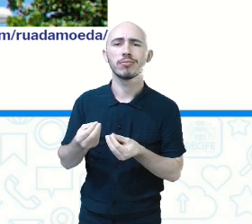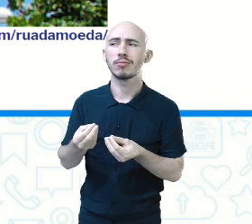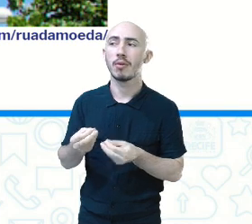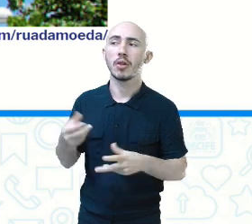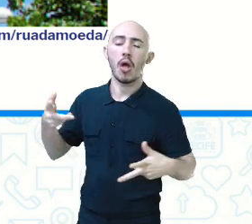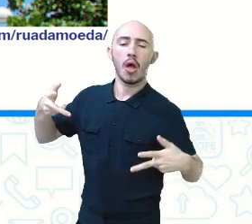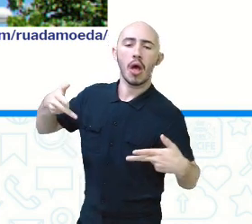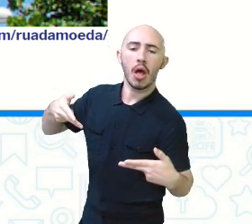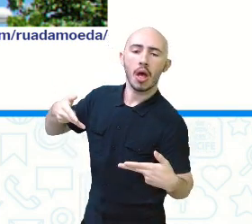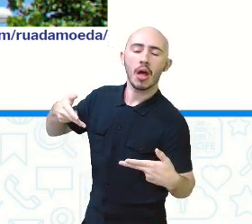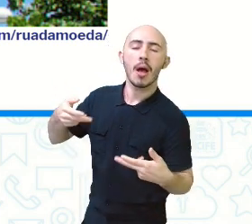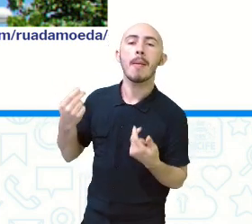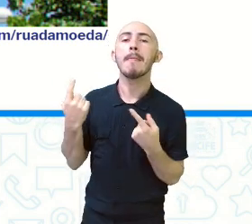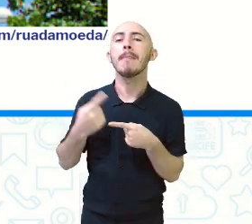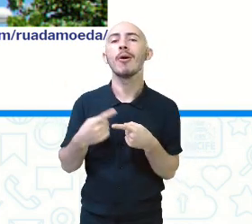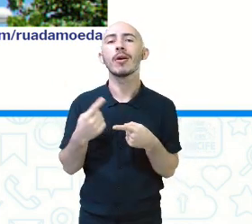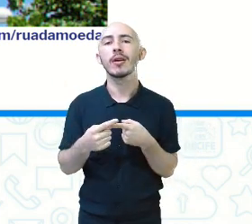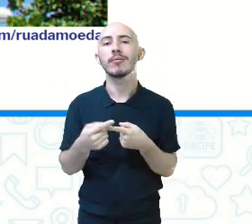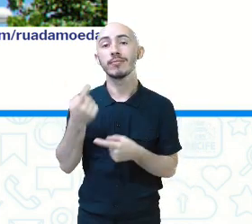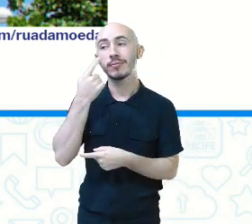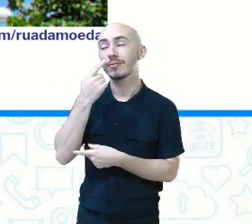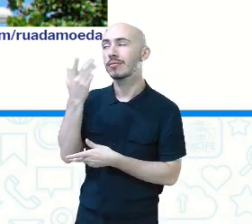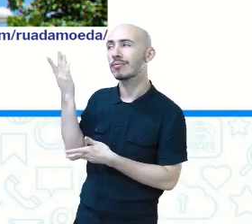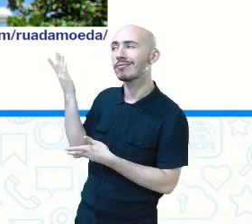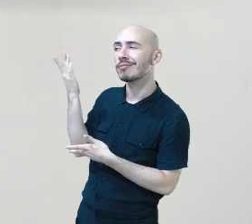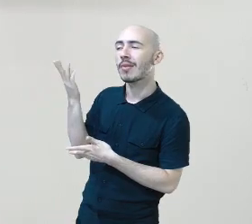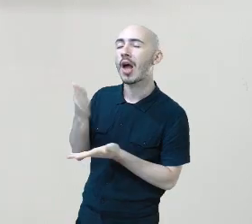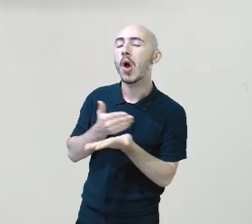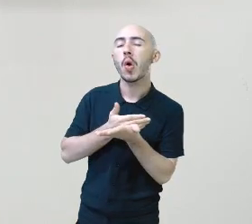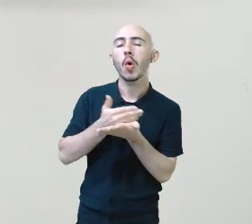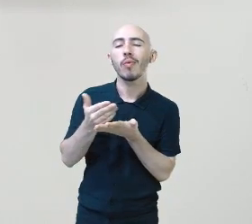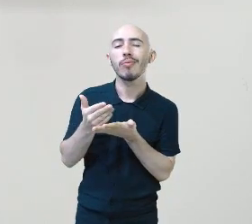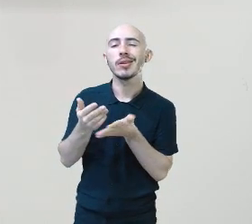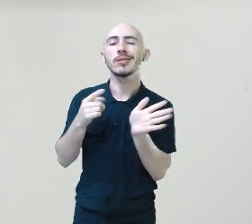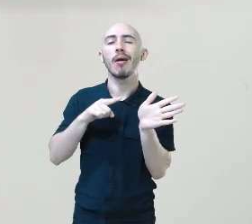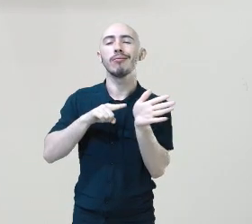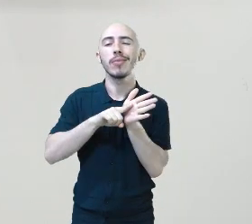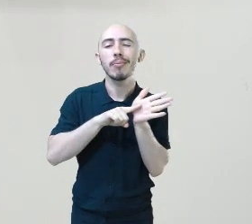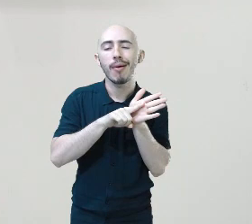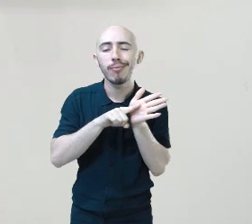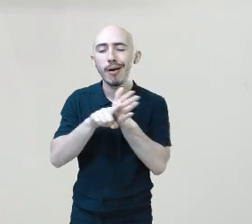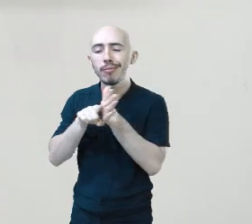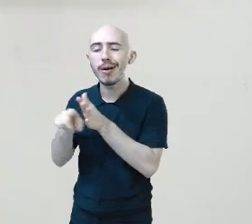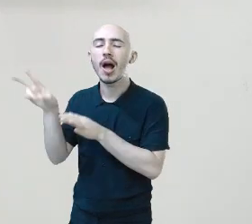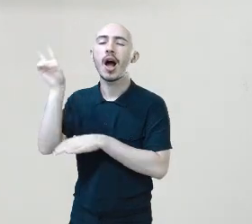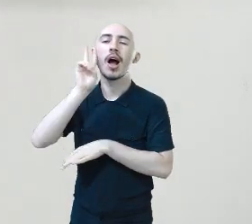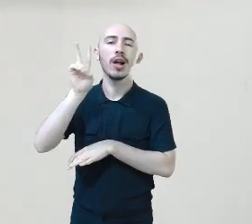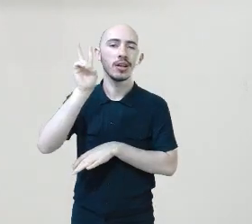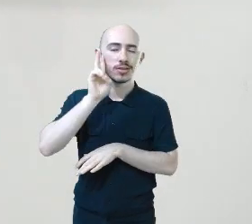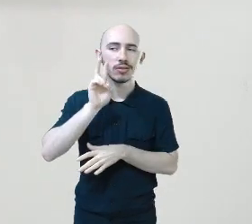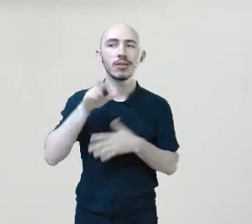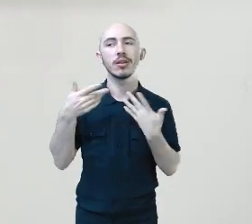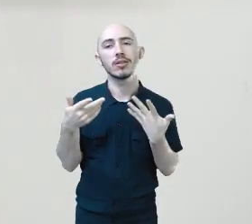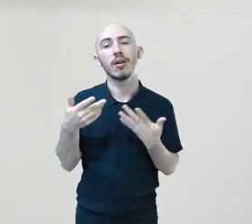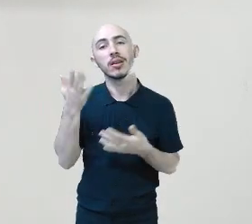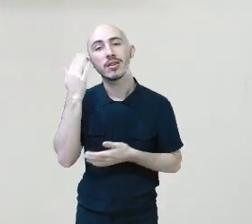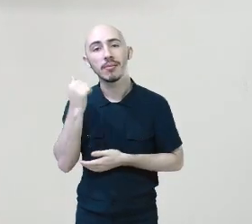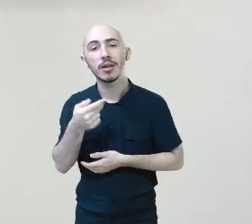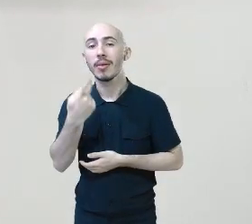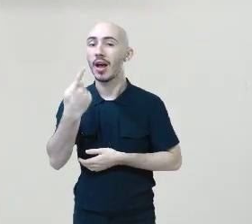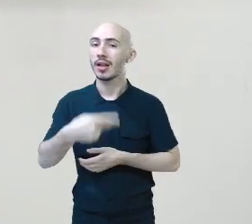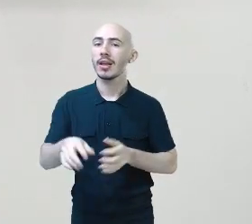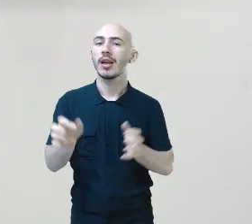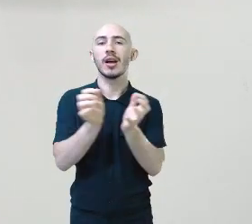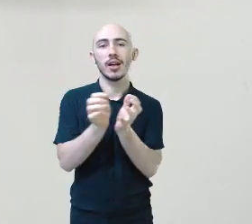dessa pessoa que está aí? Aí você vai começar a buscar, pesquisar a história. Sabemos que em Recife, berço